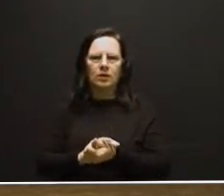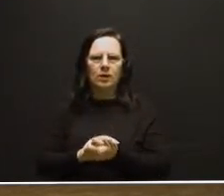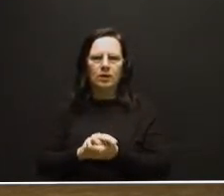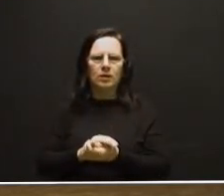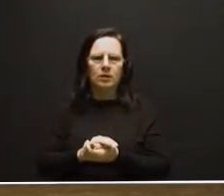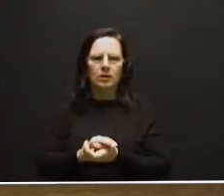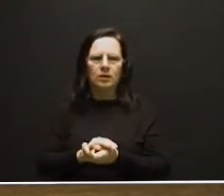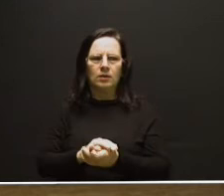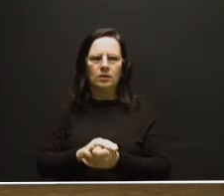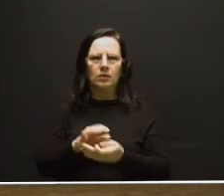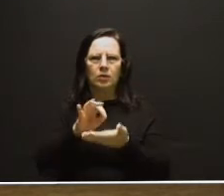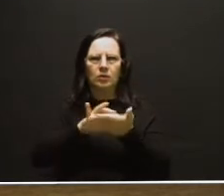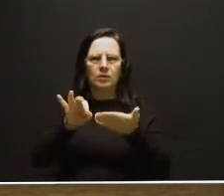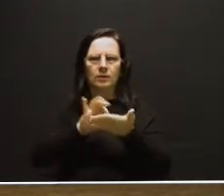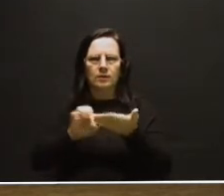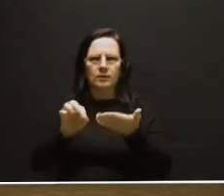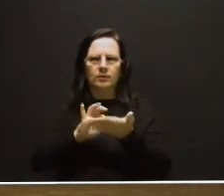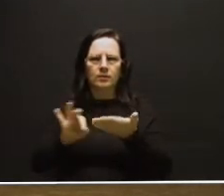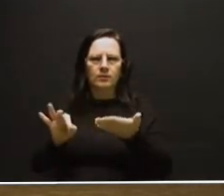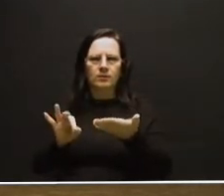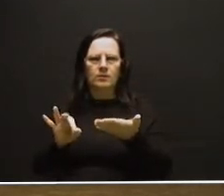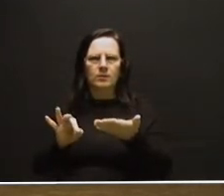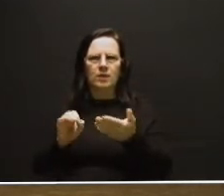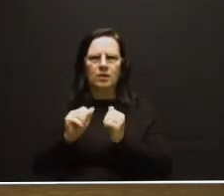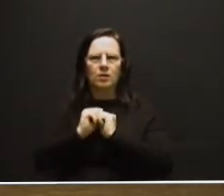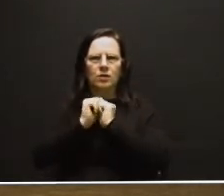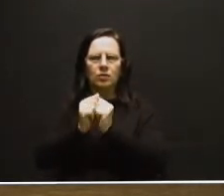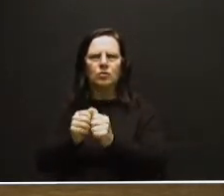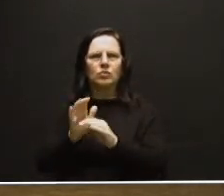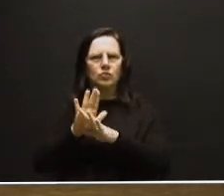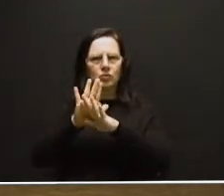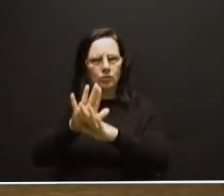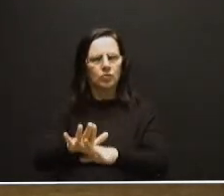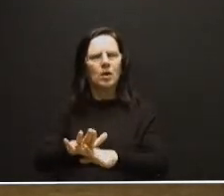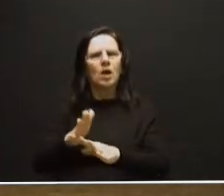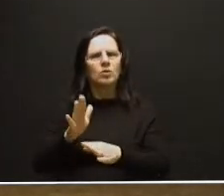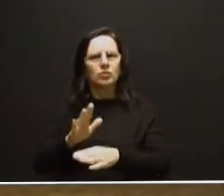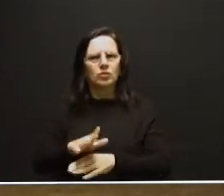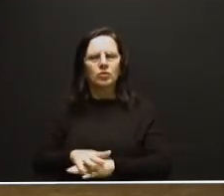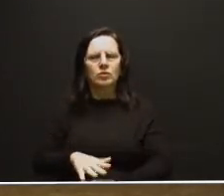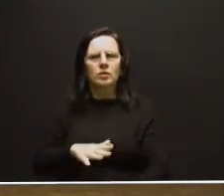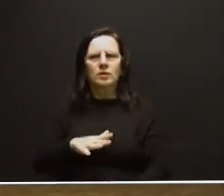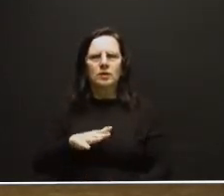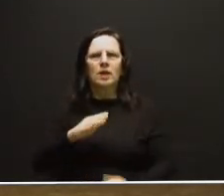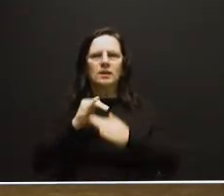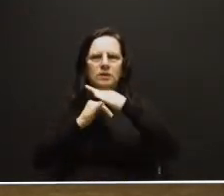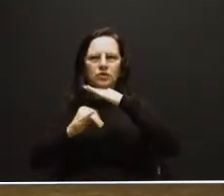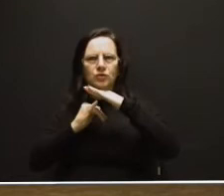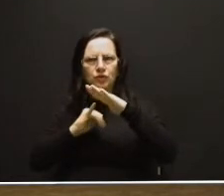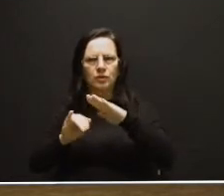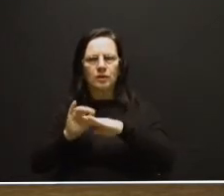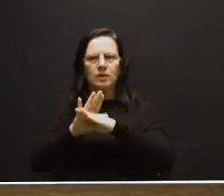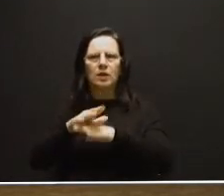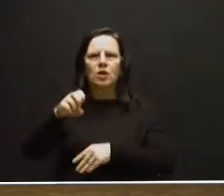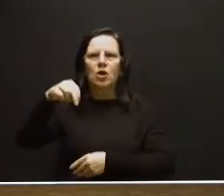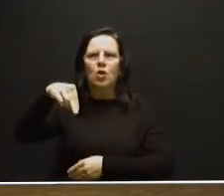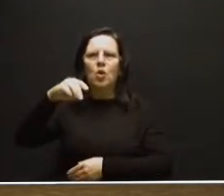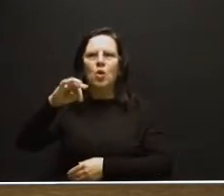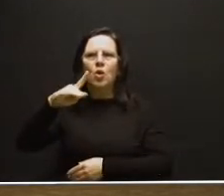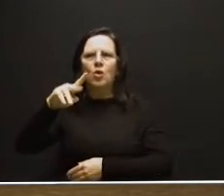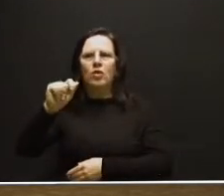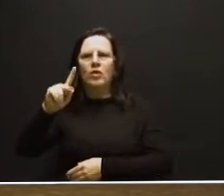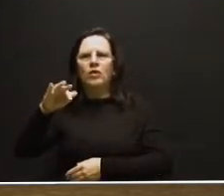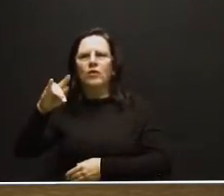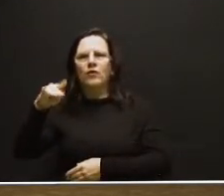faz uma apuração desse dinheiro sair a associação é beneficiada então fica aqui os parabéns ao dar a todos a esta casa